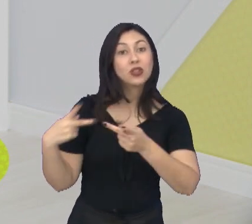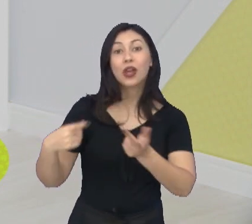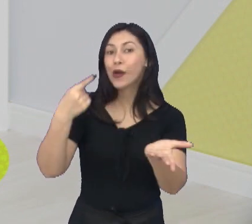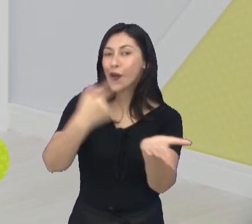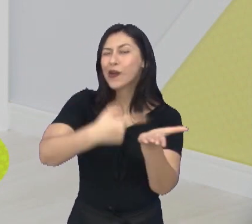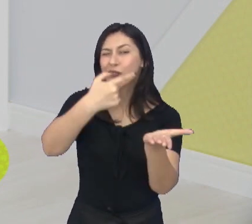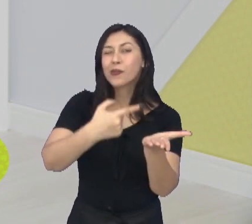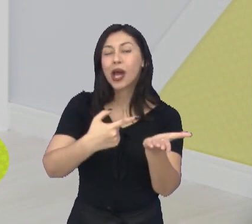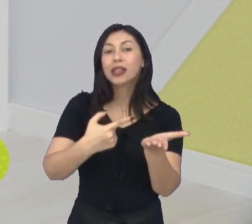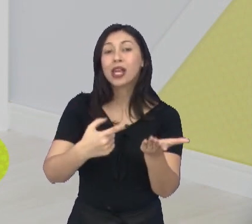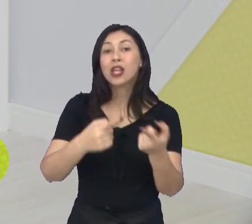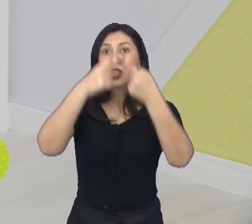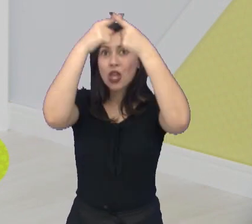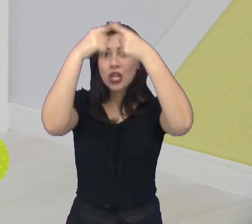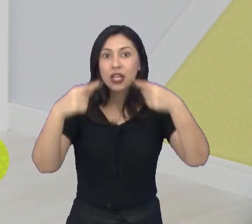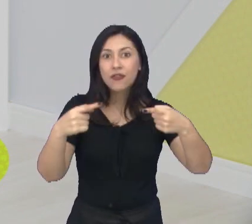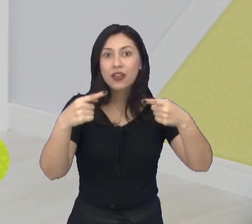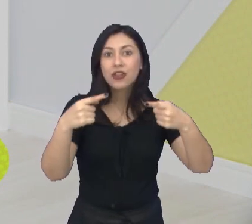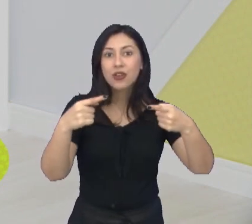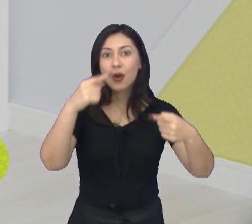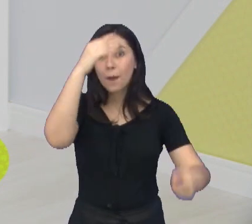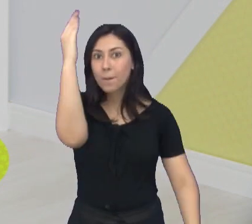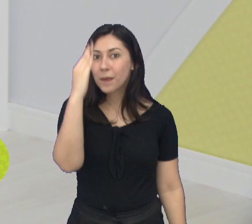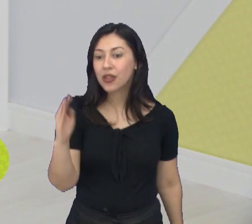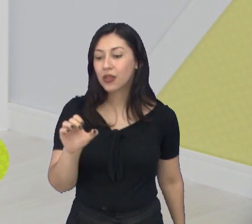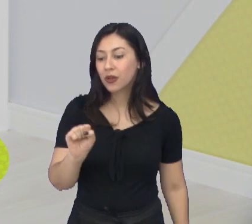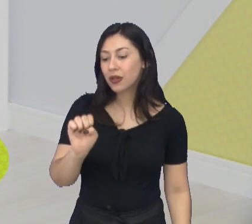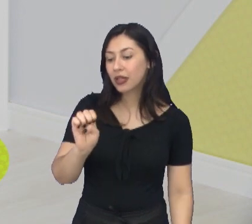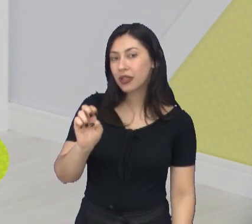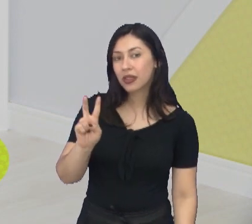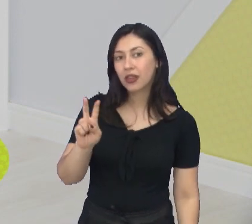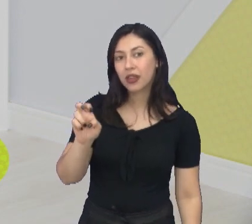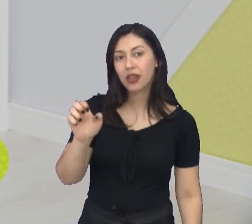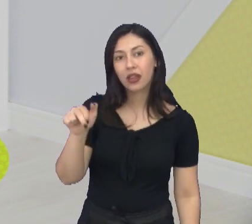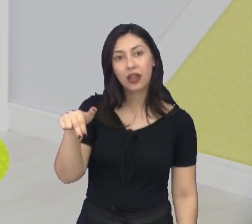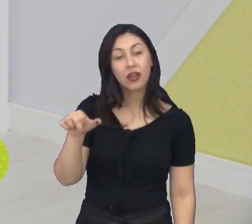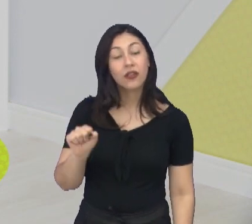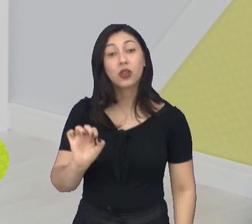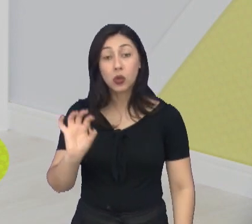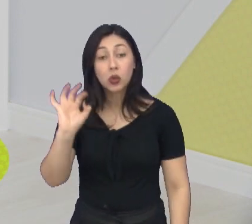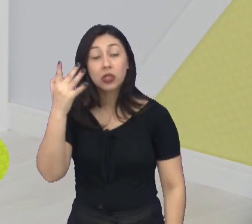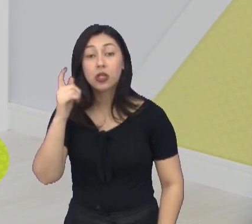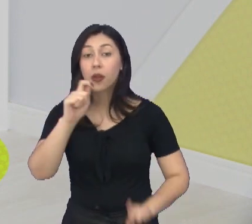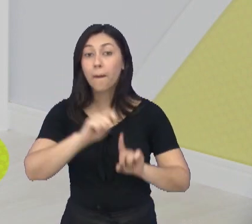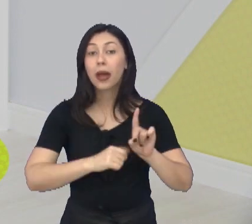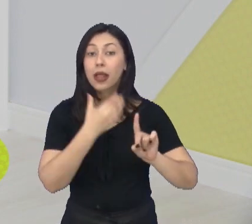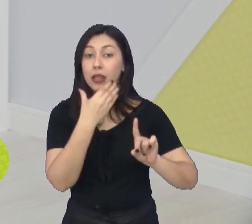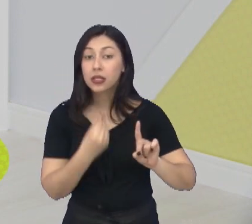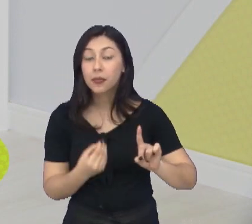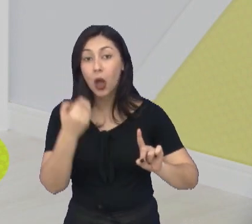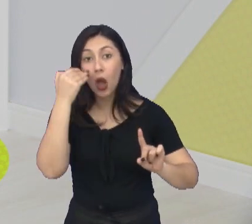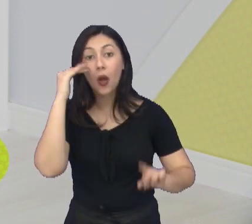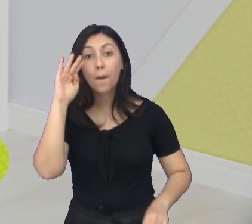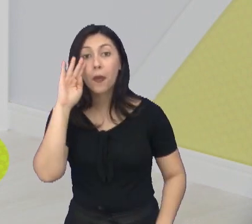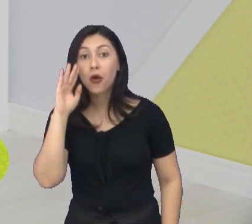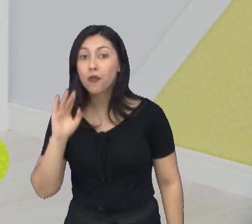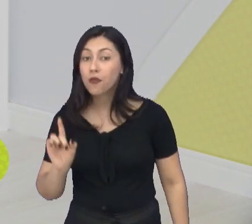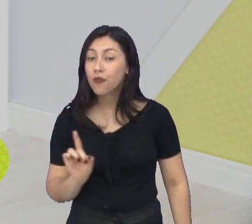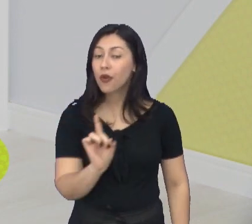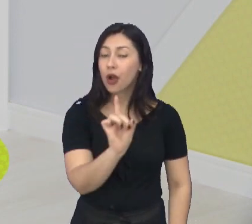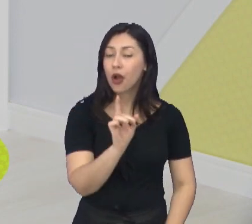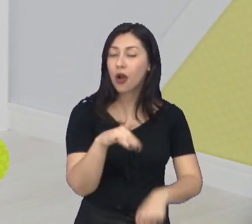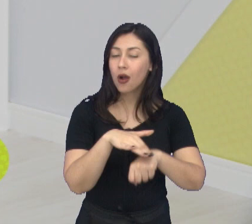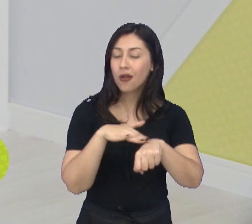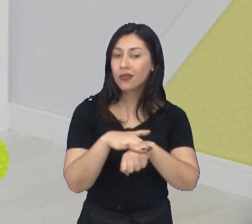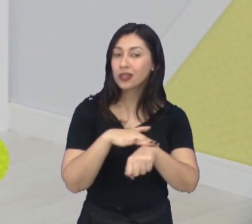confirmada no torneio final de Brasil Sevens, que será disputado em dezembro. O Brunão foi lá conversar com personagens importantes